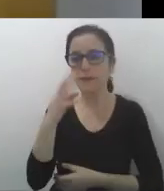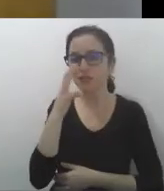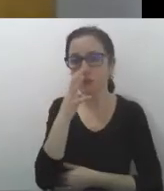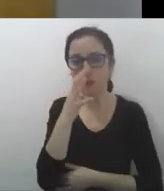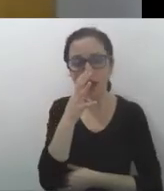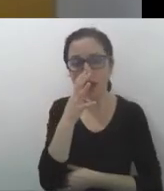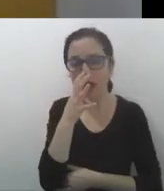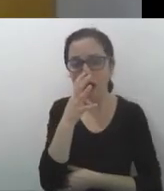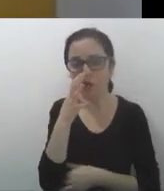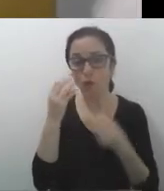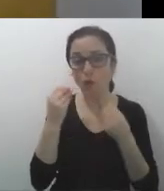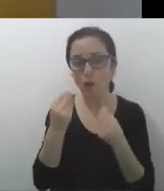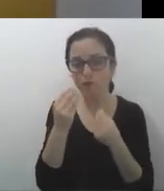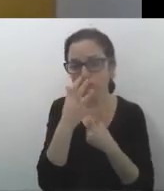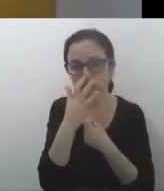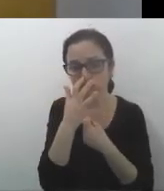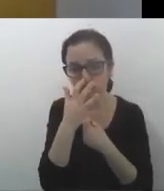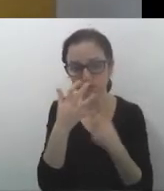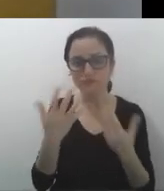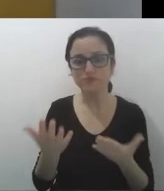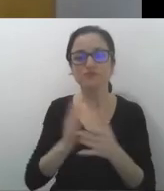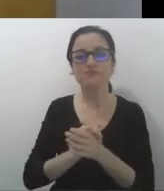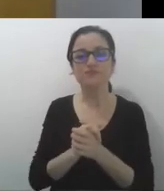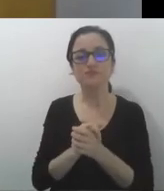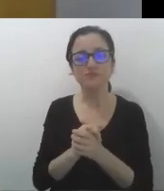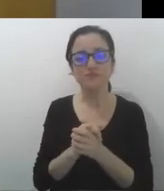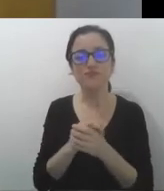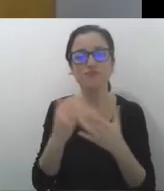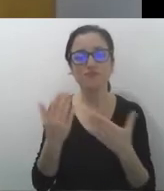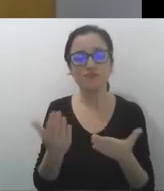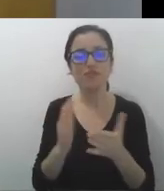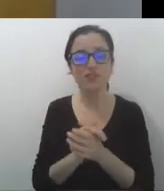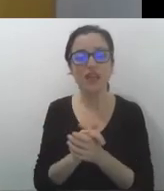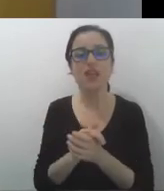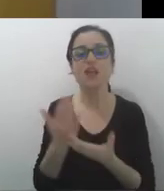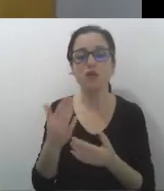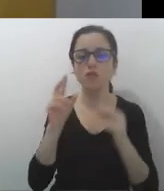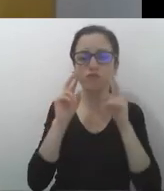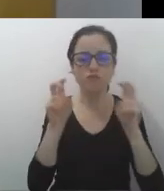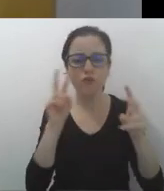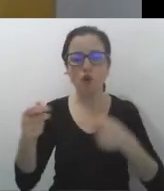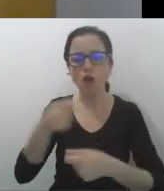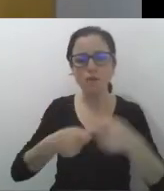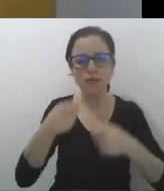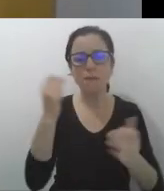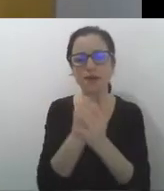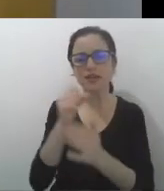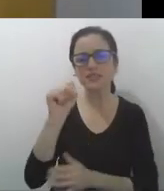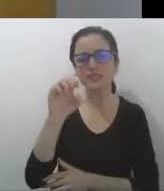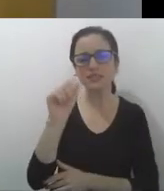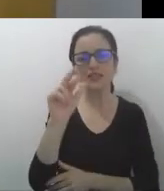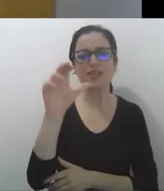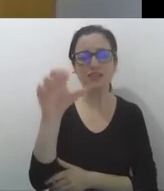muito impressionante de tudo, né? A Sears, se a gente pega os comerciais da Sears,